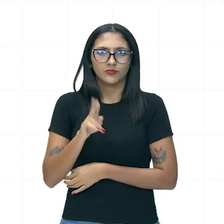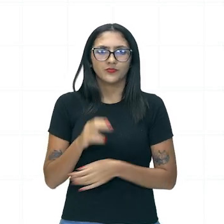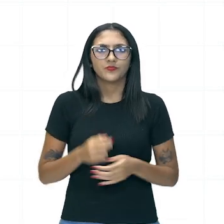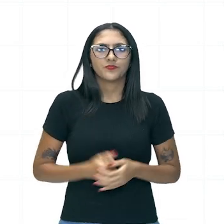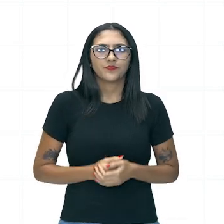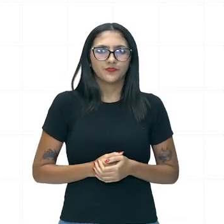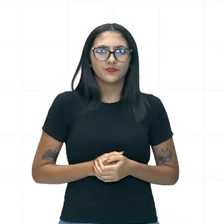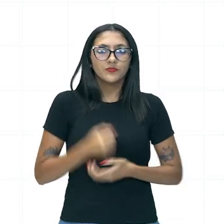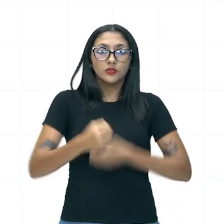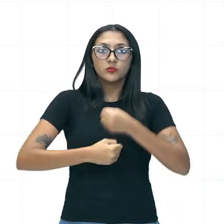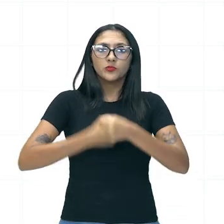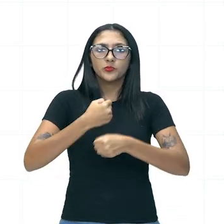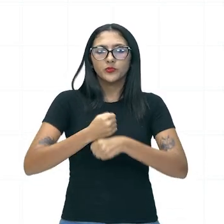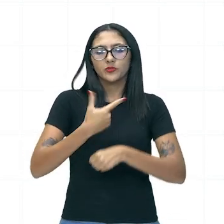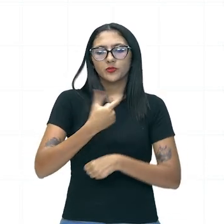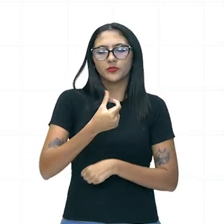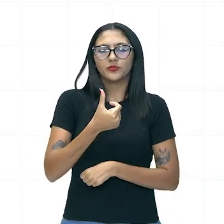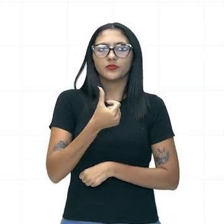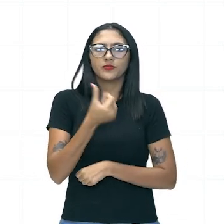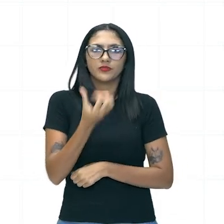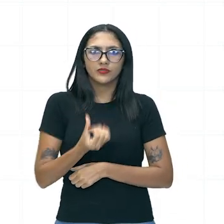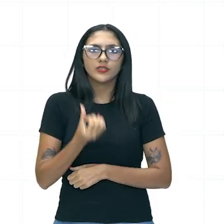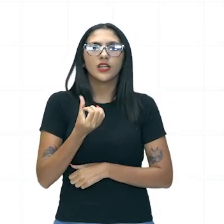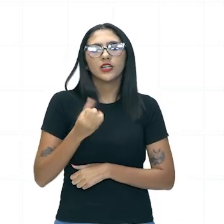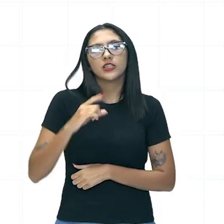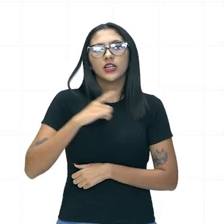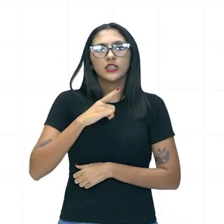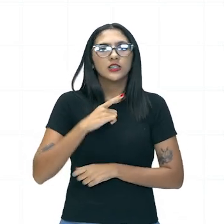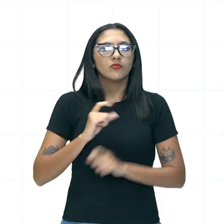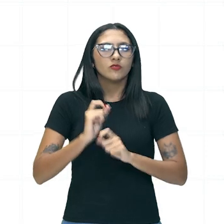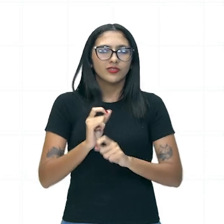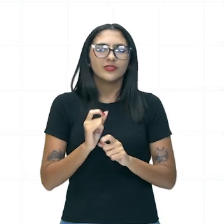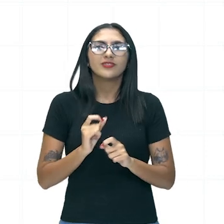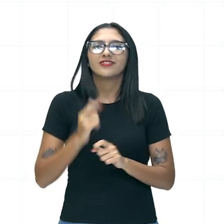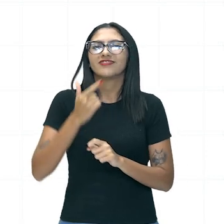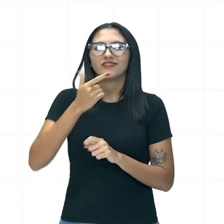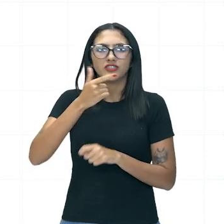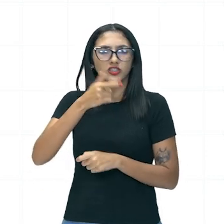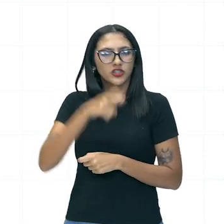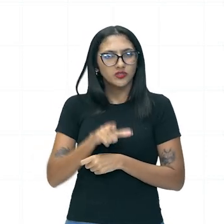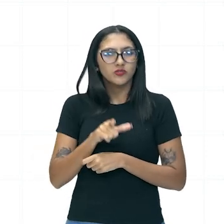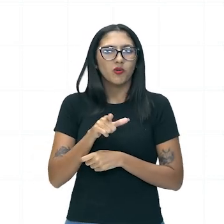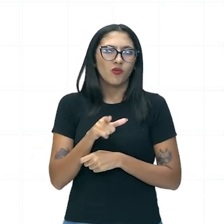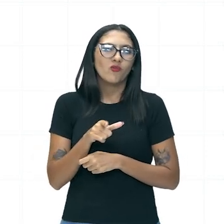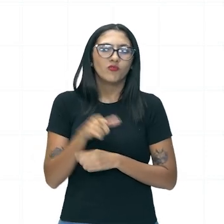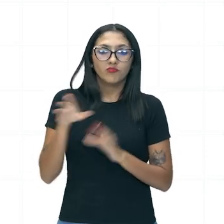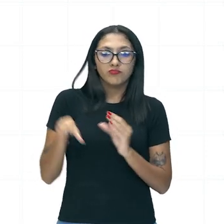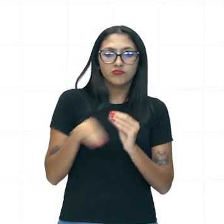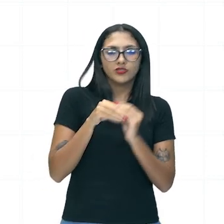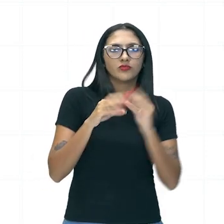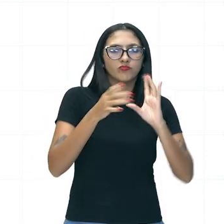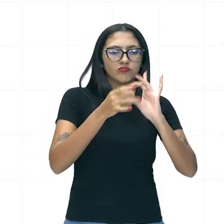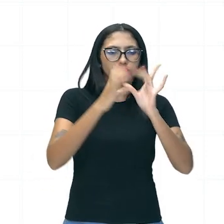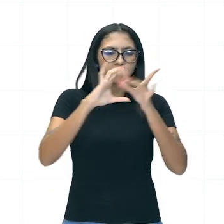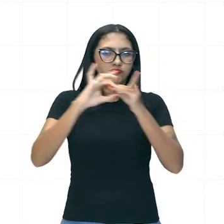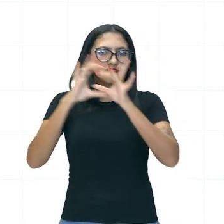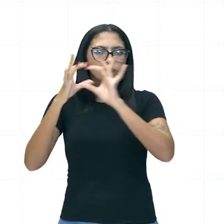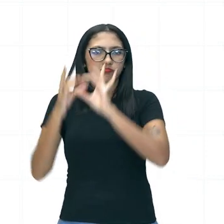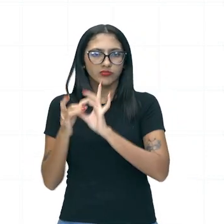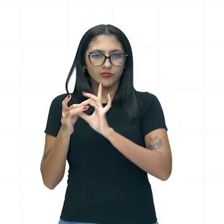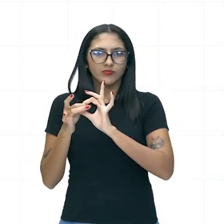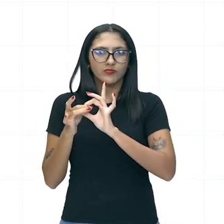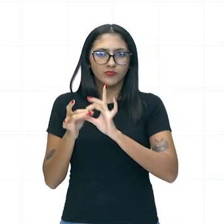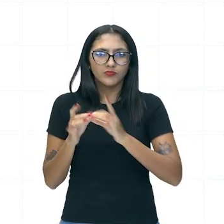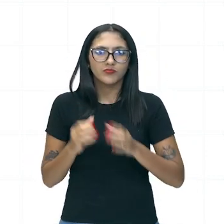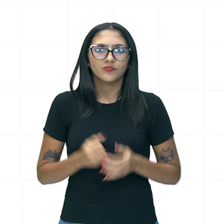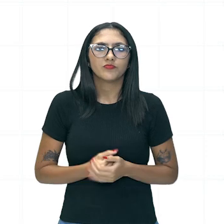em 2016, né, houve ali a volta do rugby nos Jogos Olímpicos na